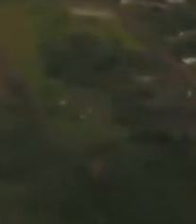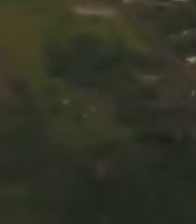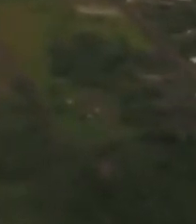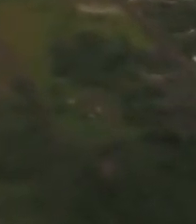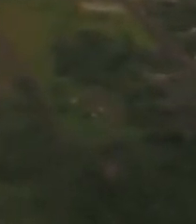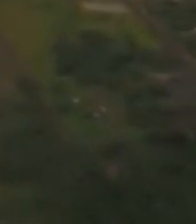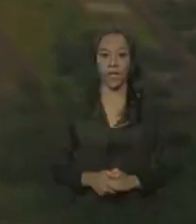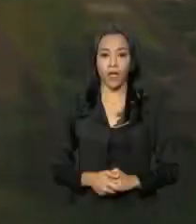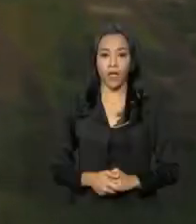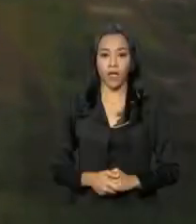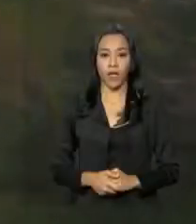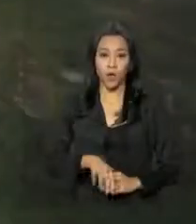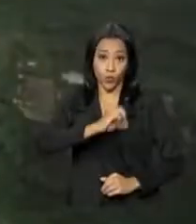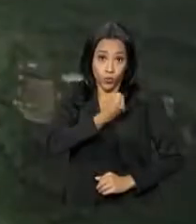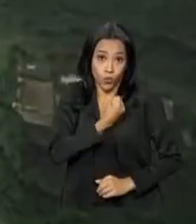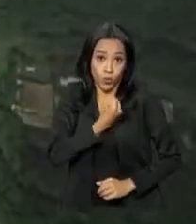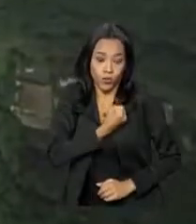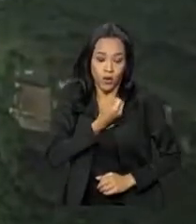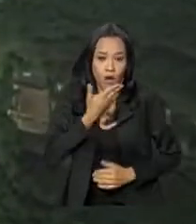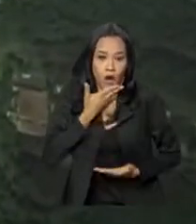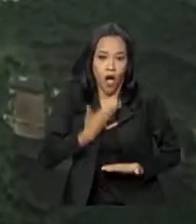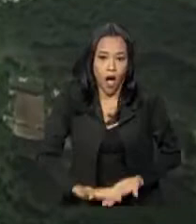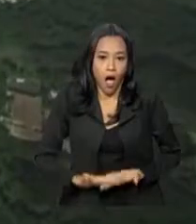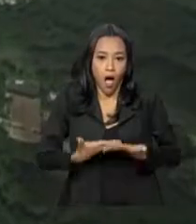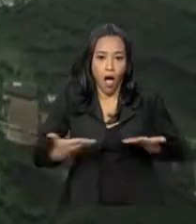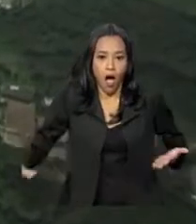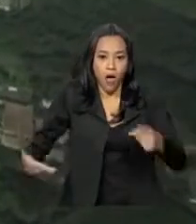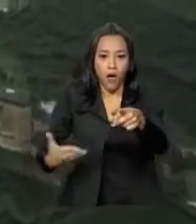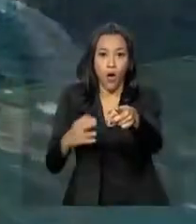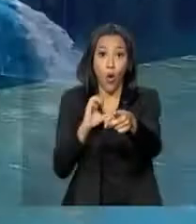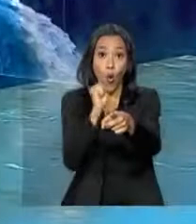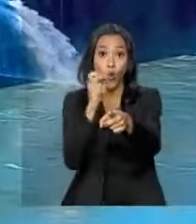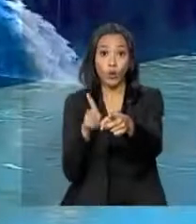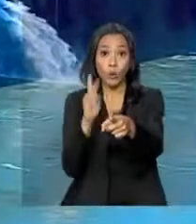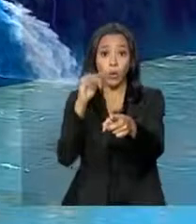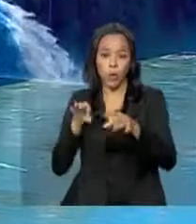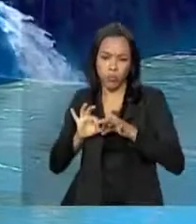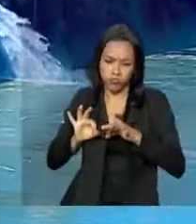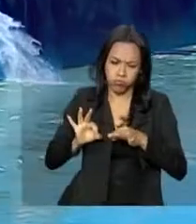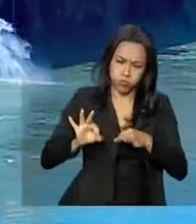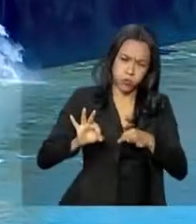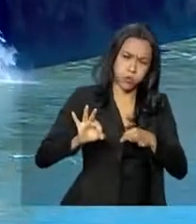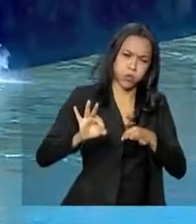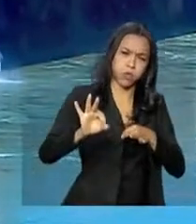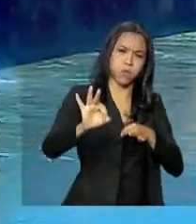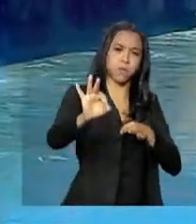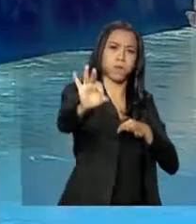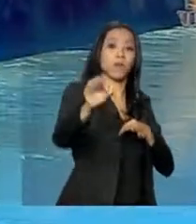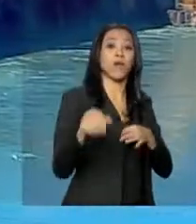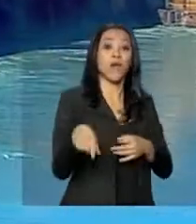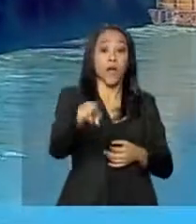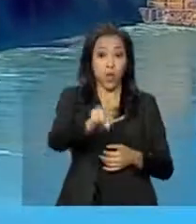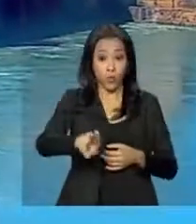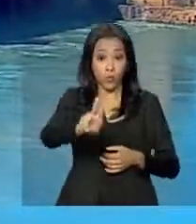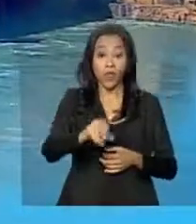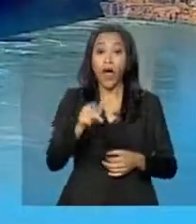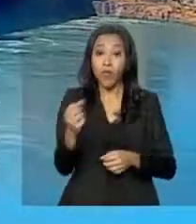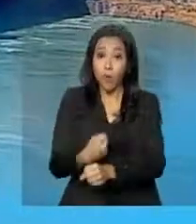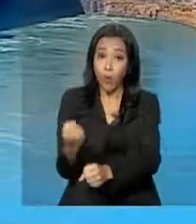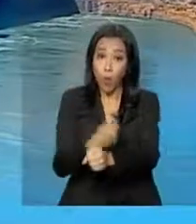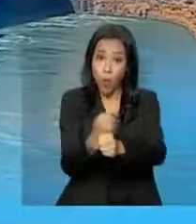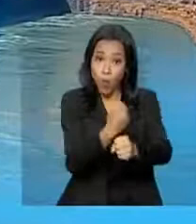Os números impressionam. São 8 quilômetros de barragem. O concreto usado no reservatório daria para